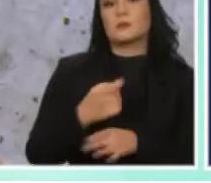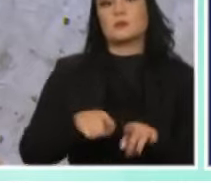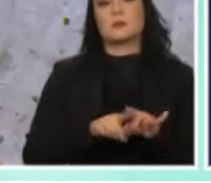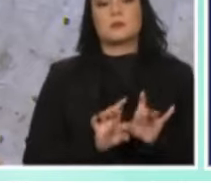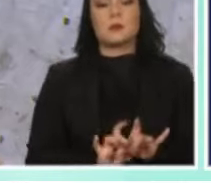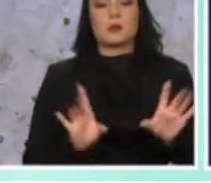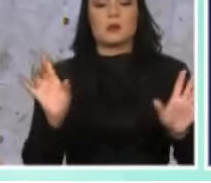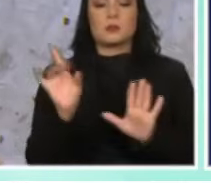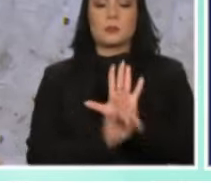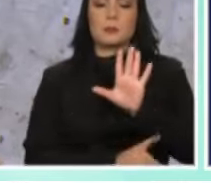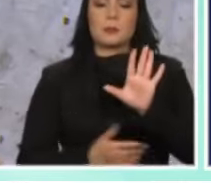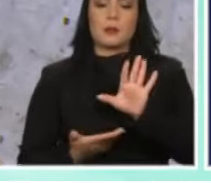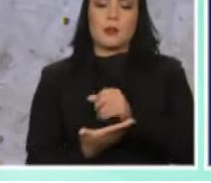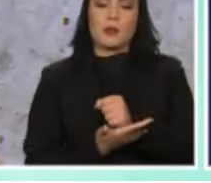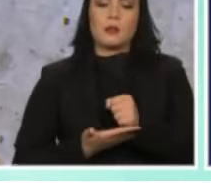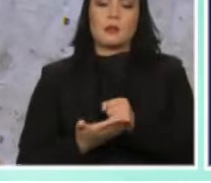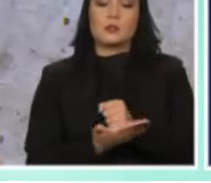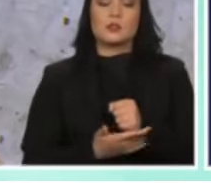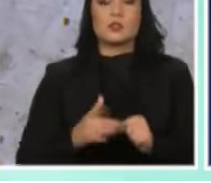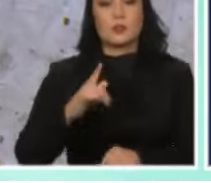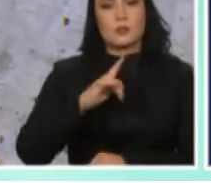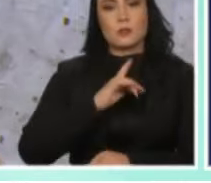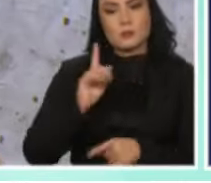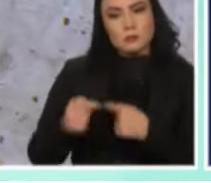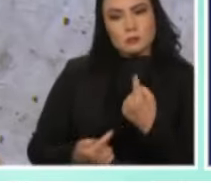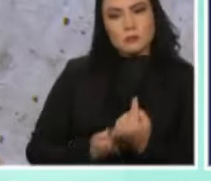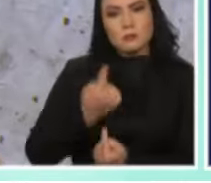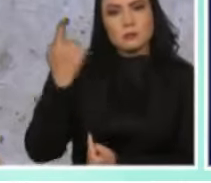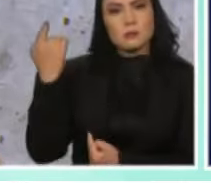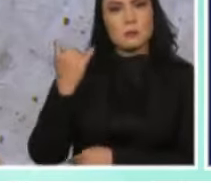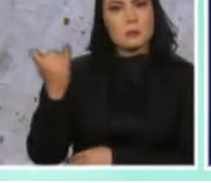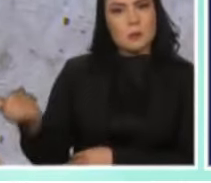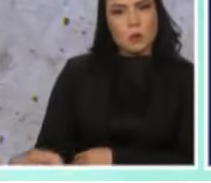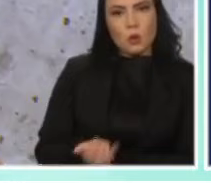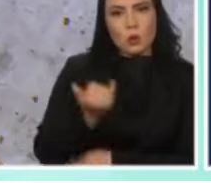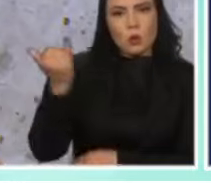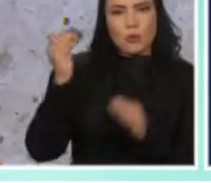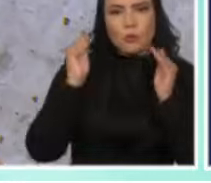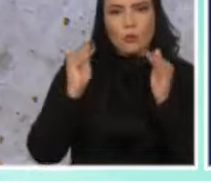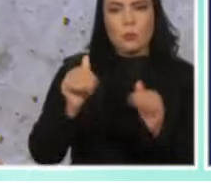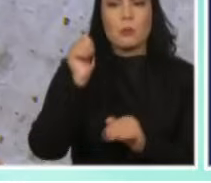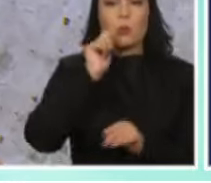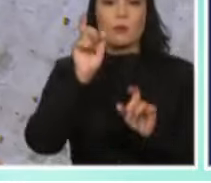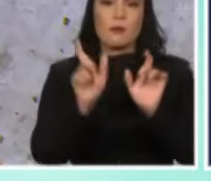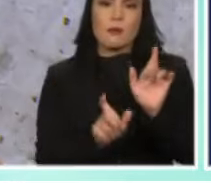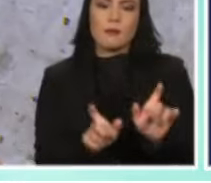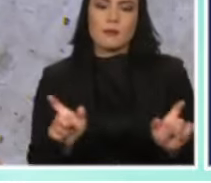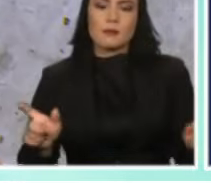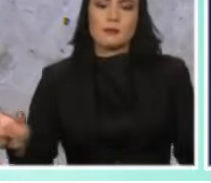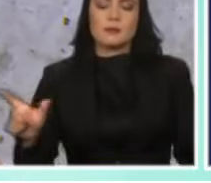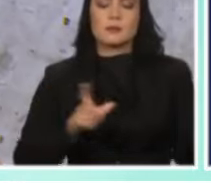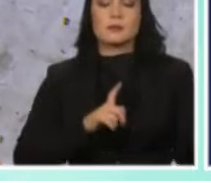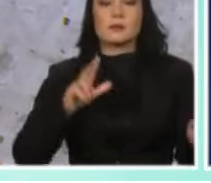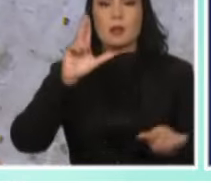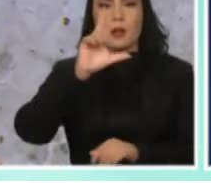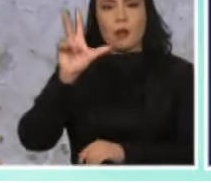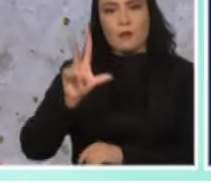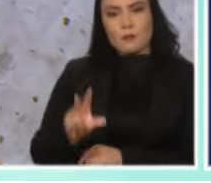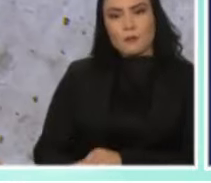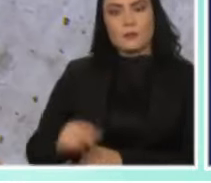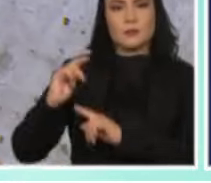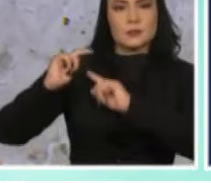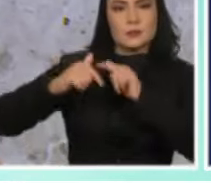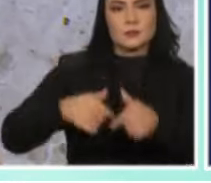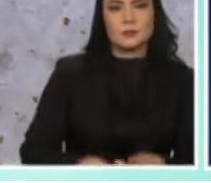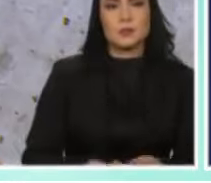avanço de propostas como essa e são propostas e projetos de lei Então são duas propostas de menda constituição e dois